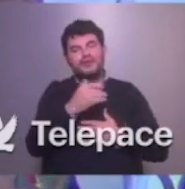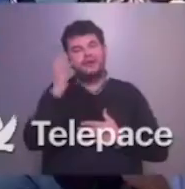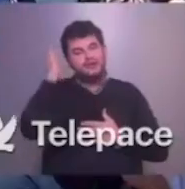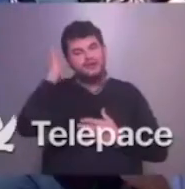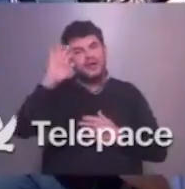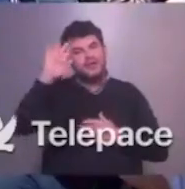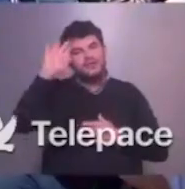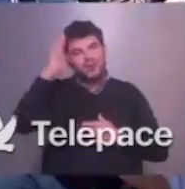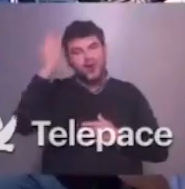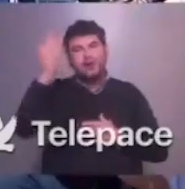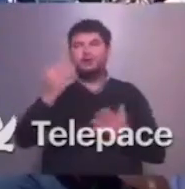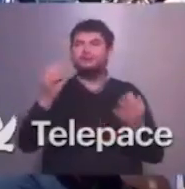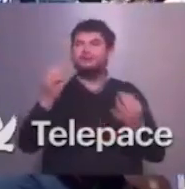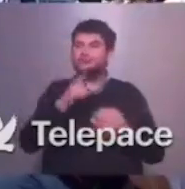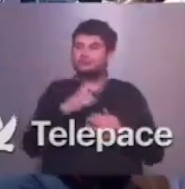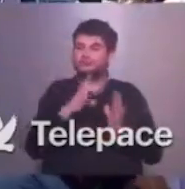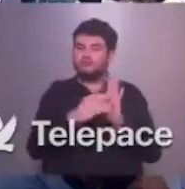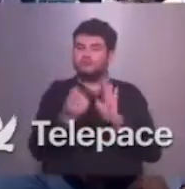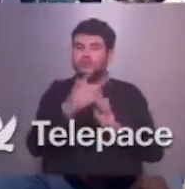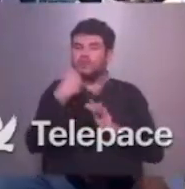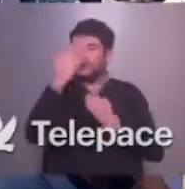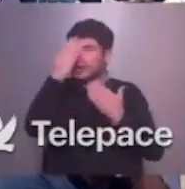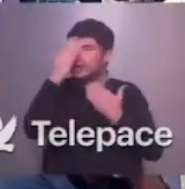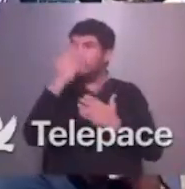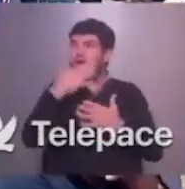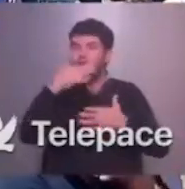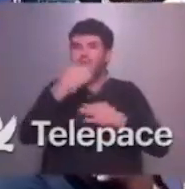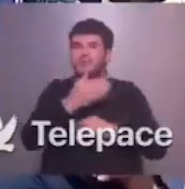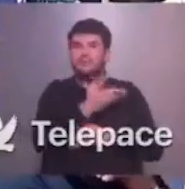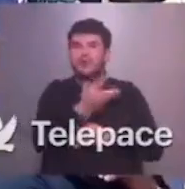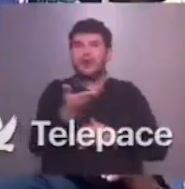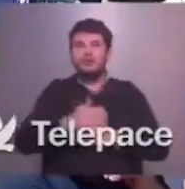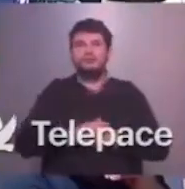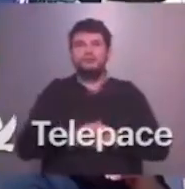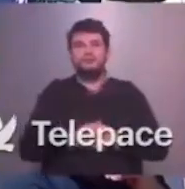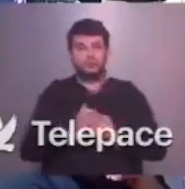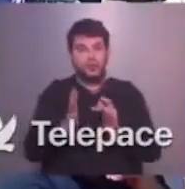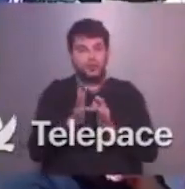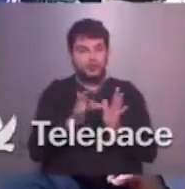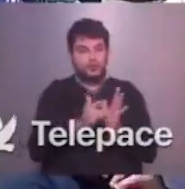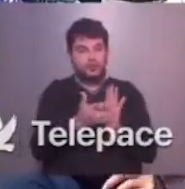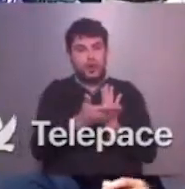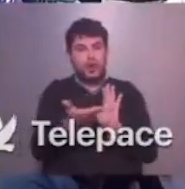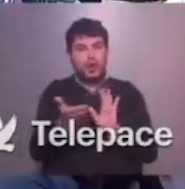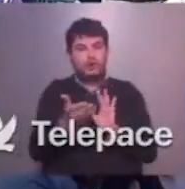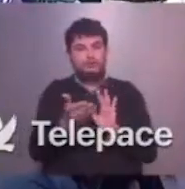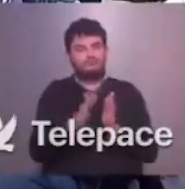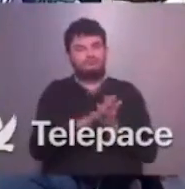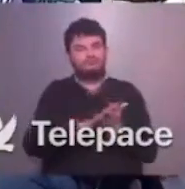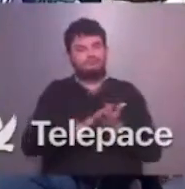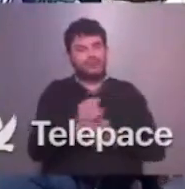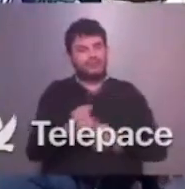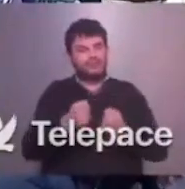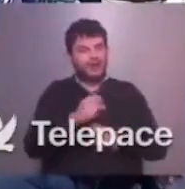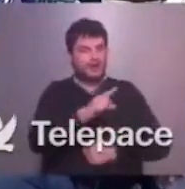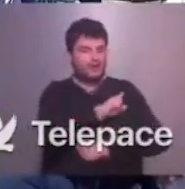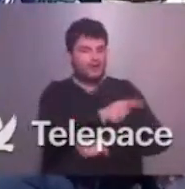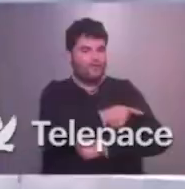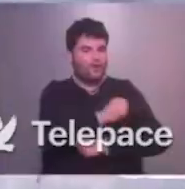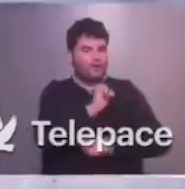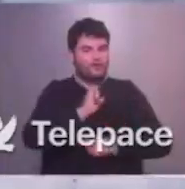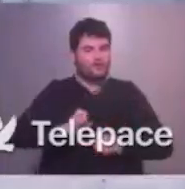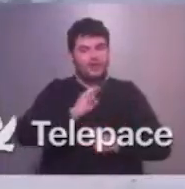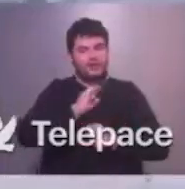santidade. Nós vos adoramos e cremos em vós. Ó Jesus, sustento e força